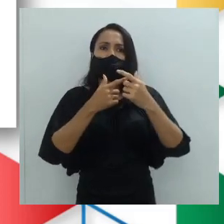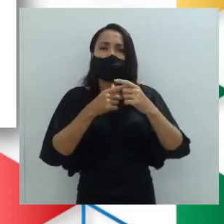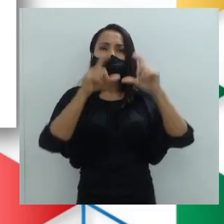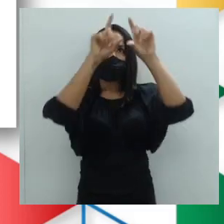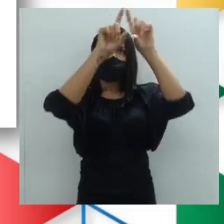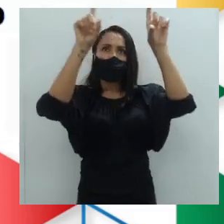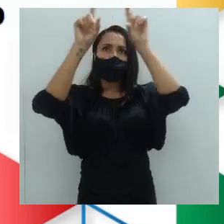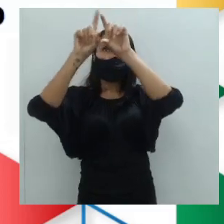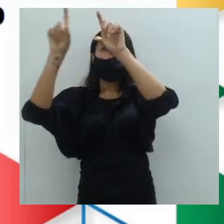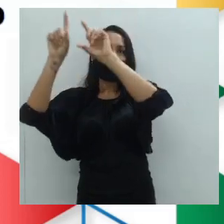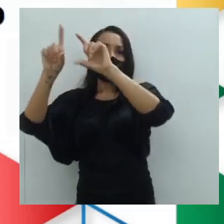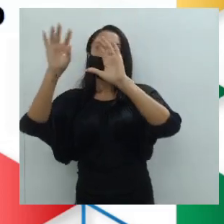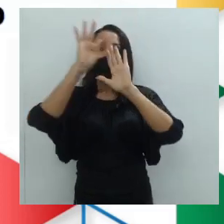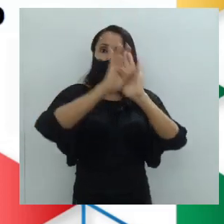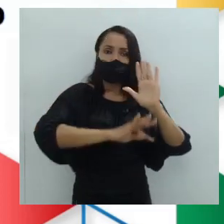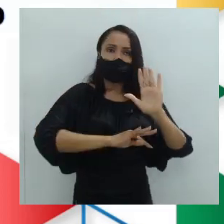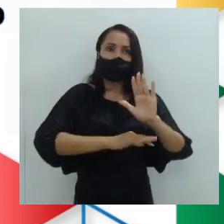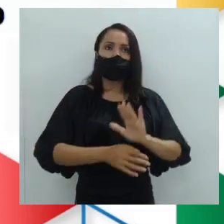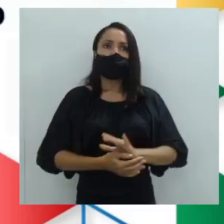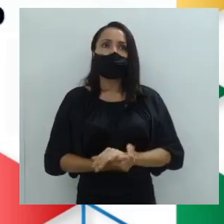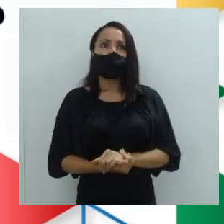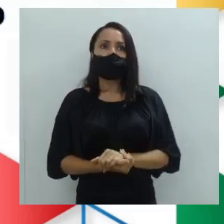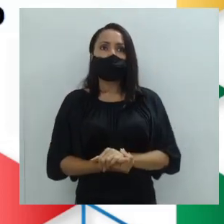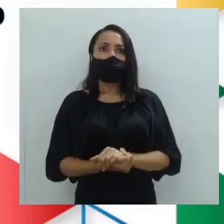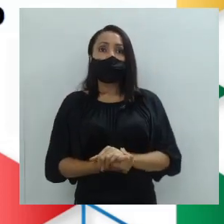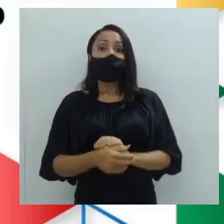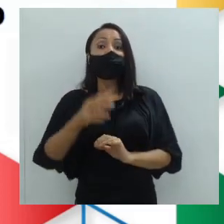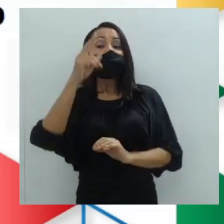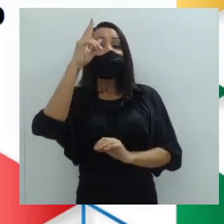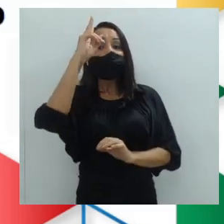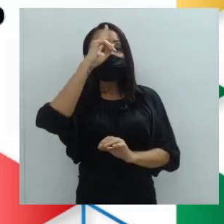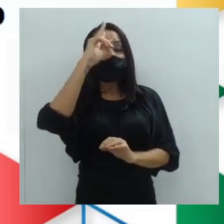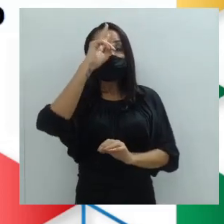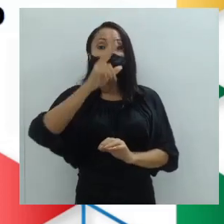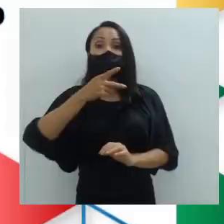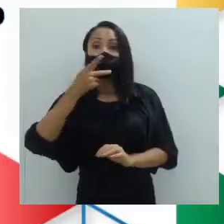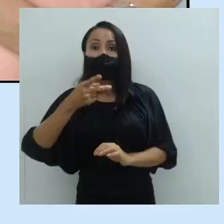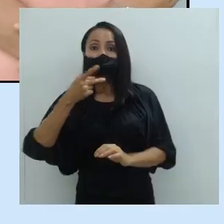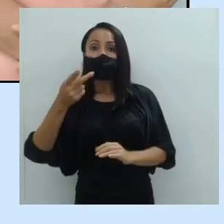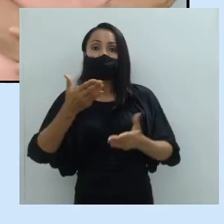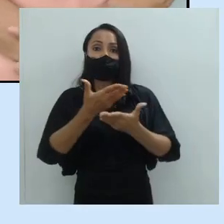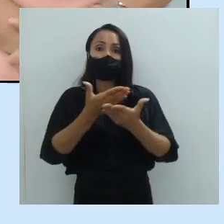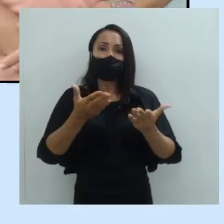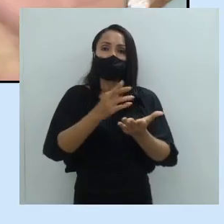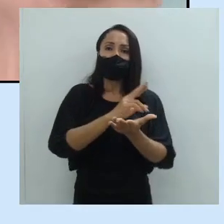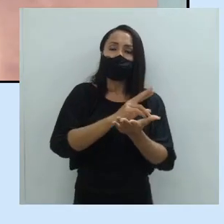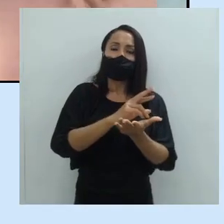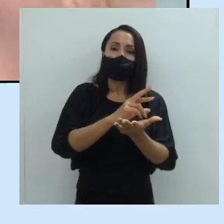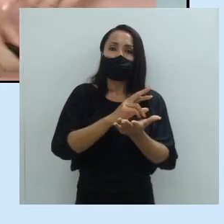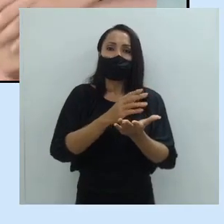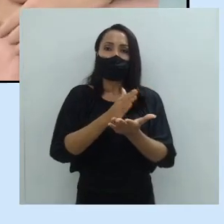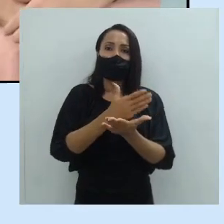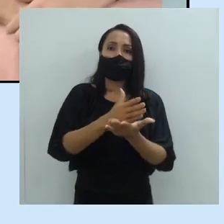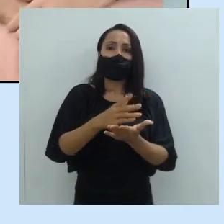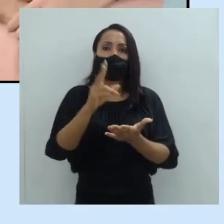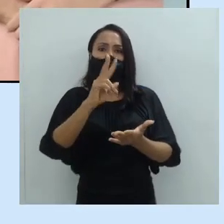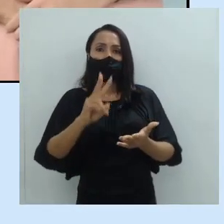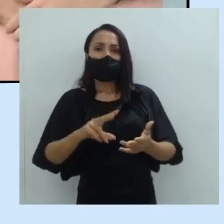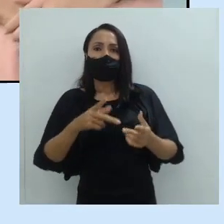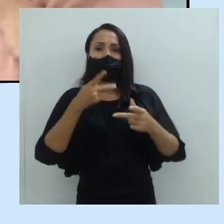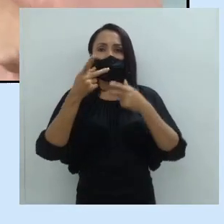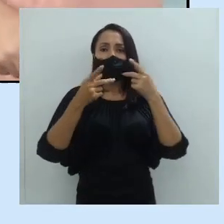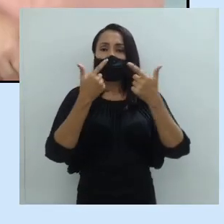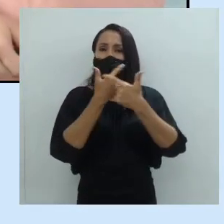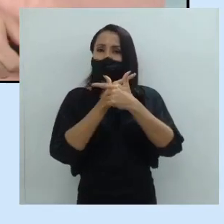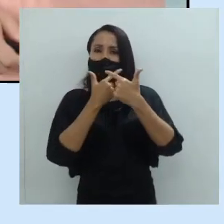de um texto. Vamos ver aqui a ironia. Lembra quando eu falei a vocês que muitas vezes nós falamos pela ironia,